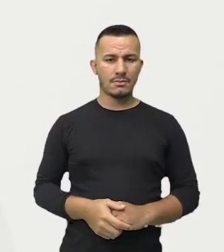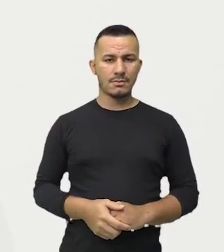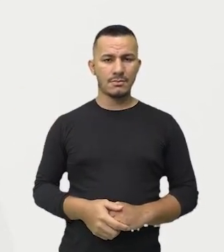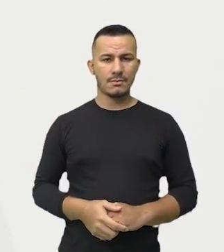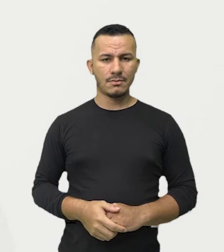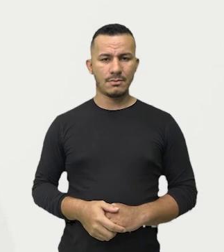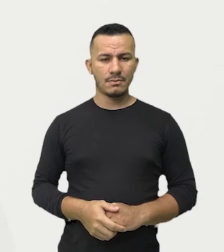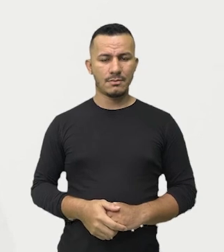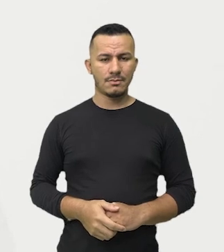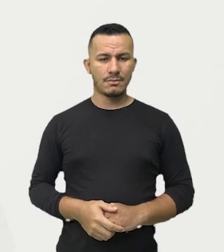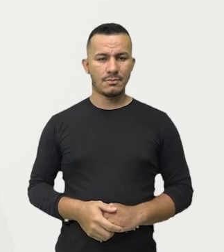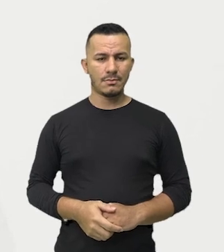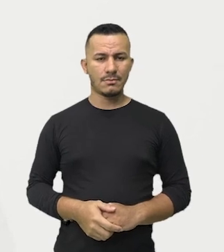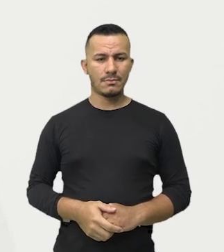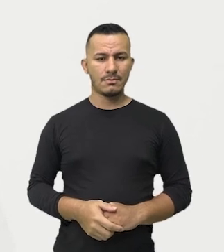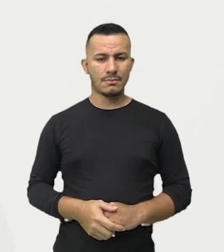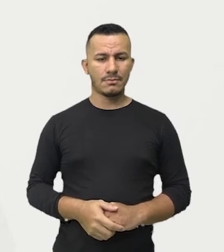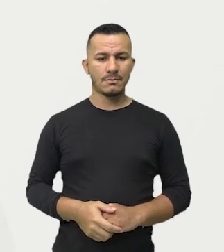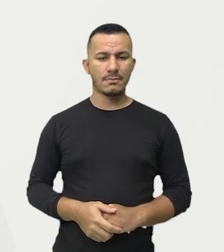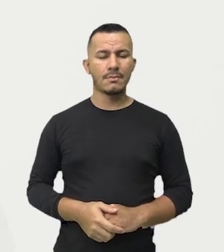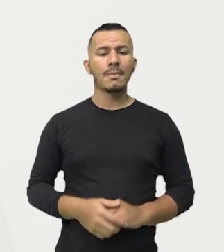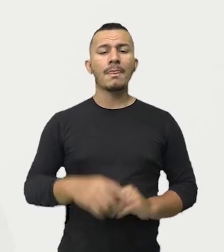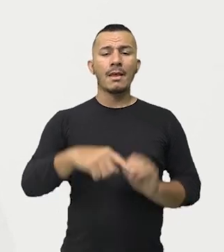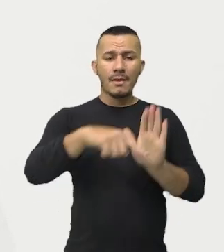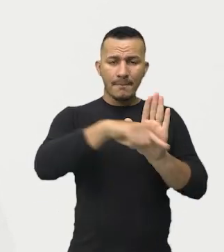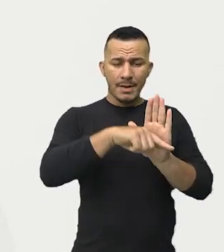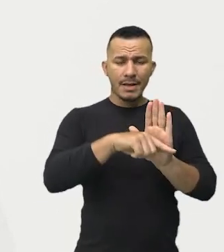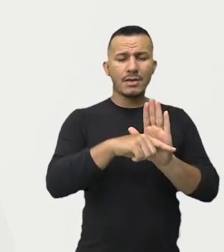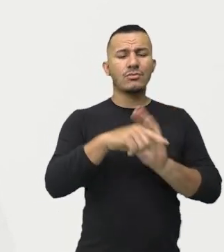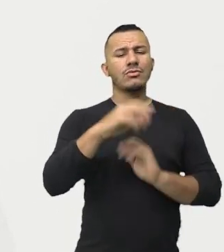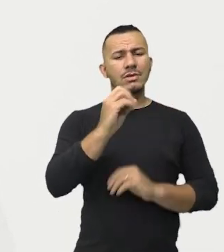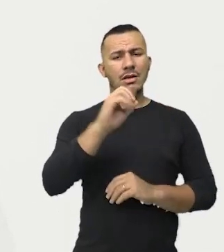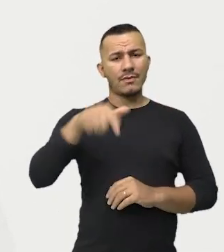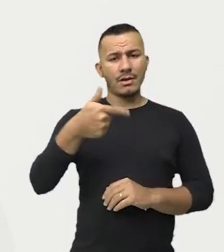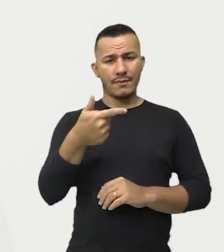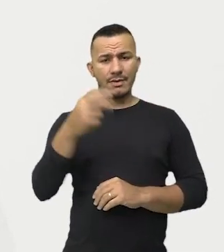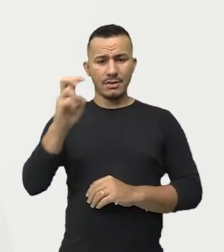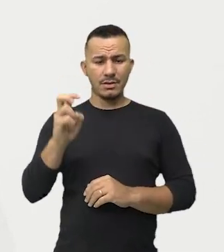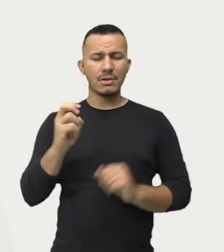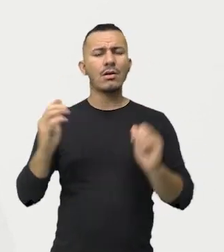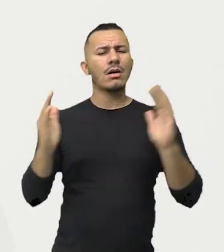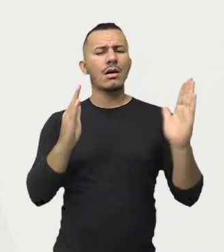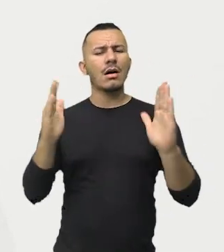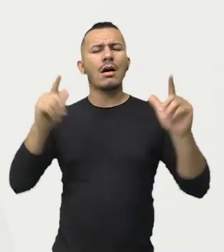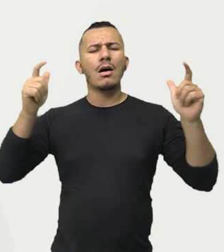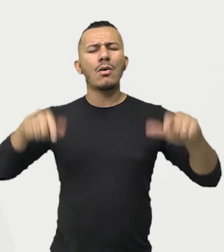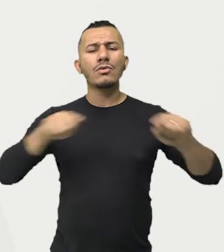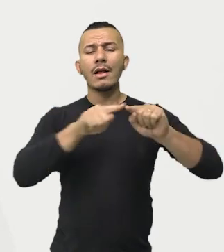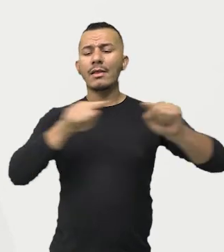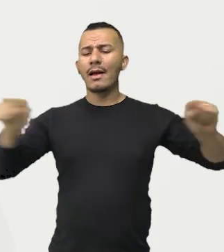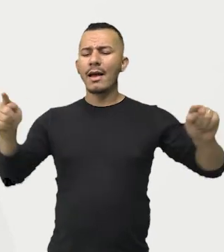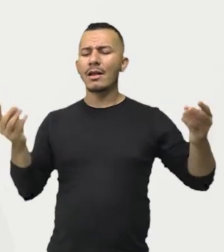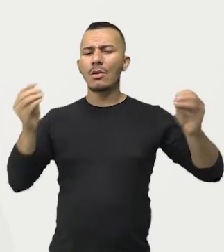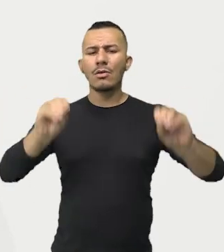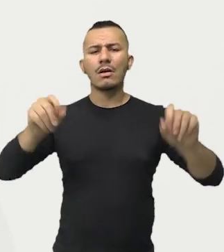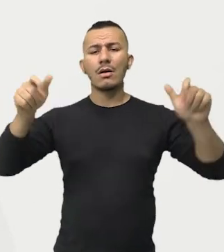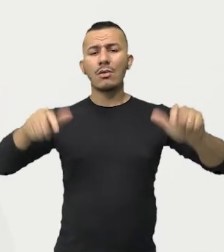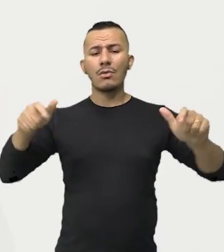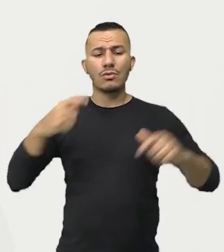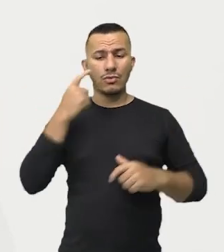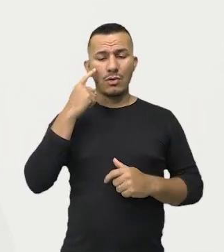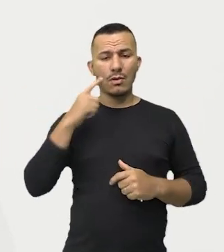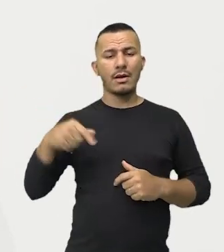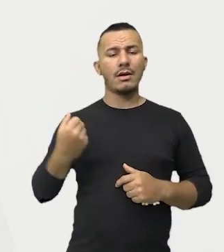0,25. E aí, pessoal, menos 0,25, pessoal, vai ficar no intervalo entre